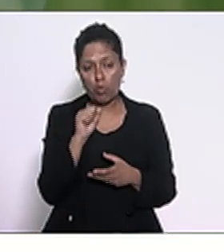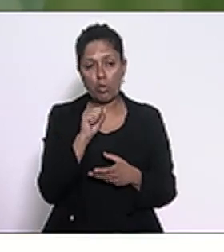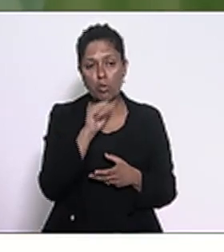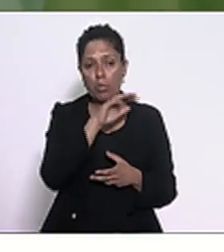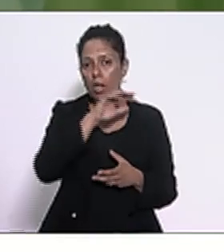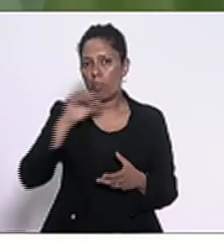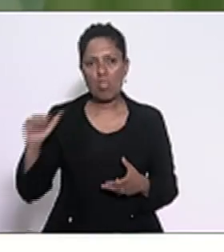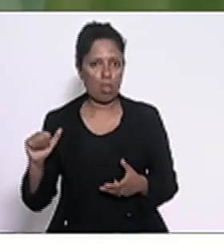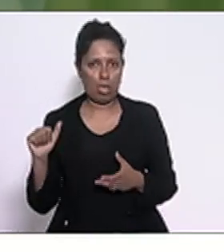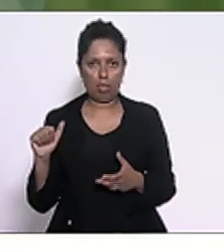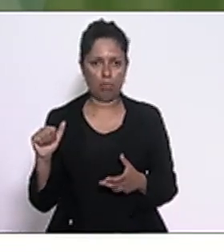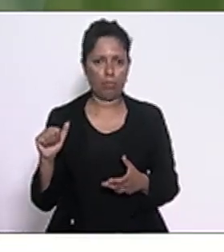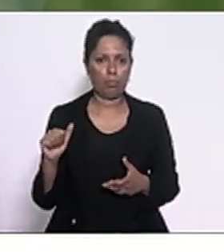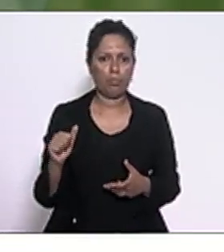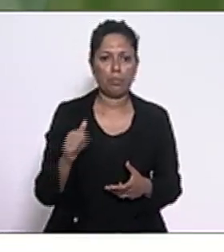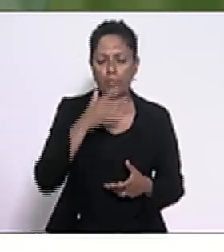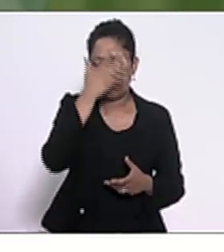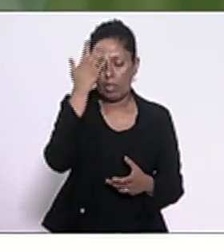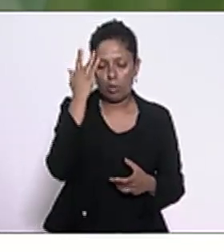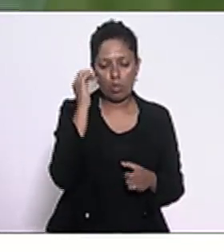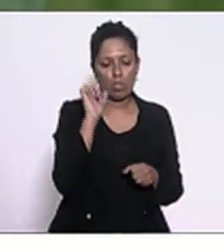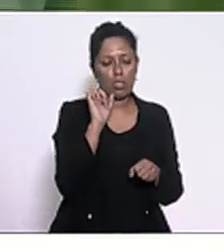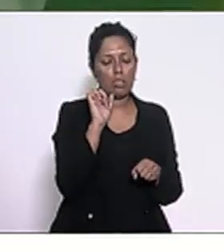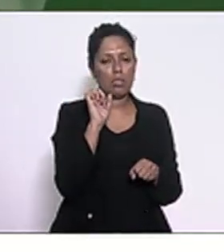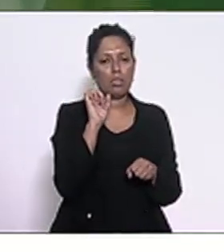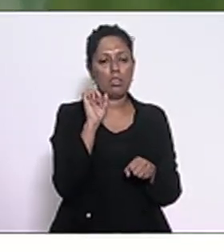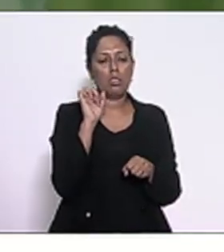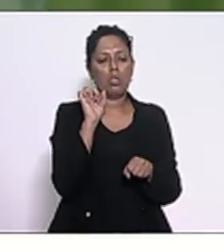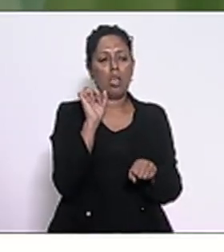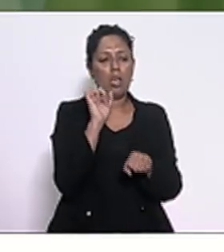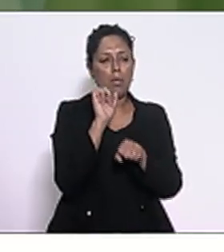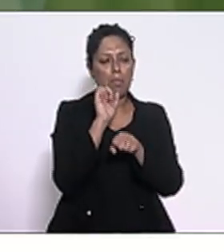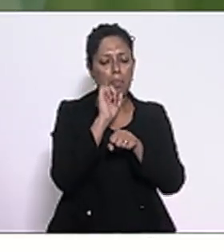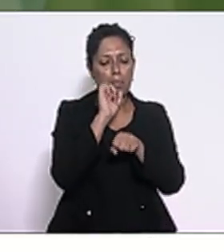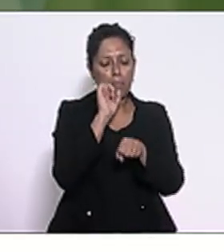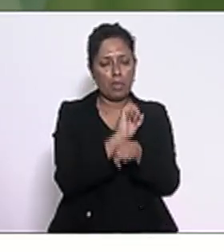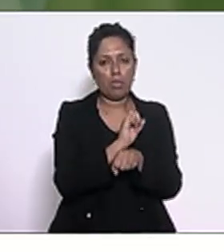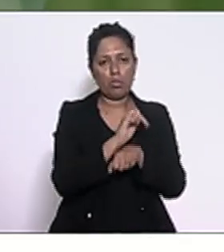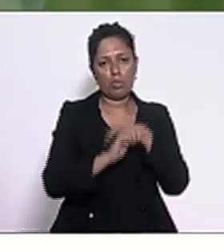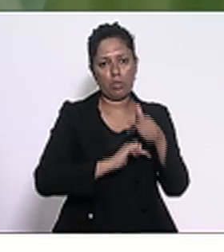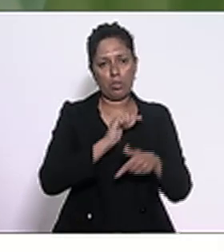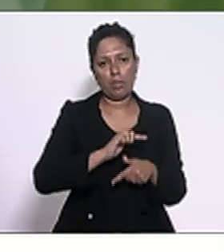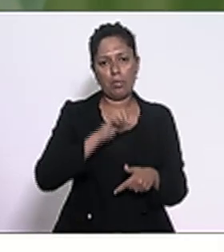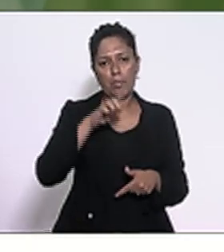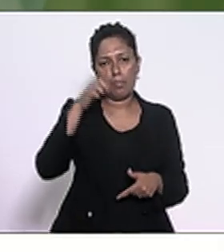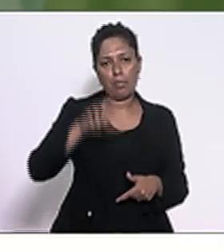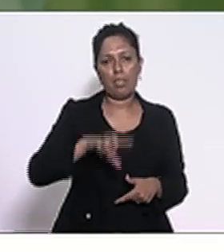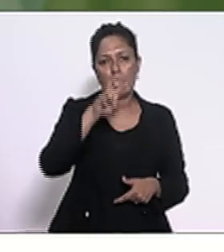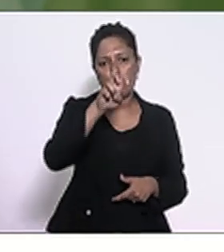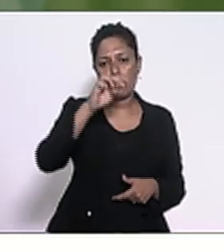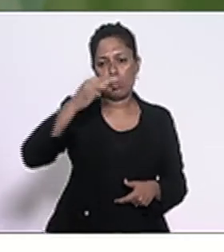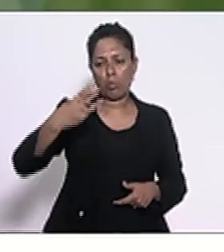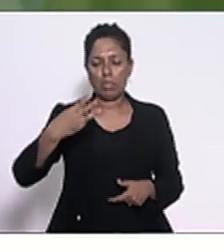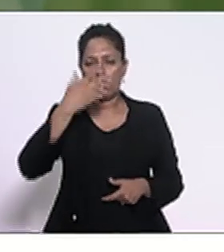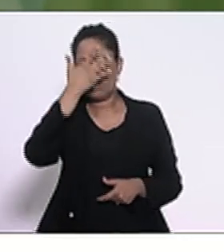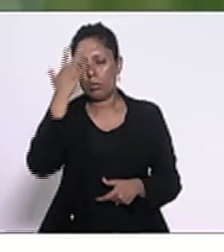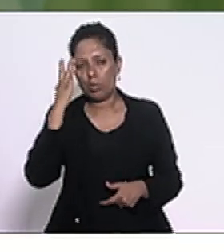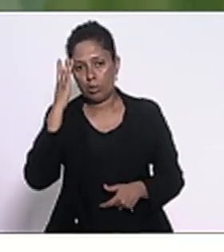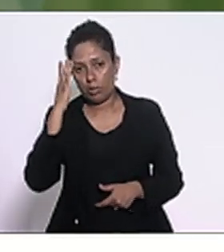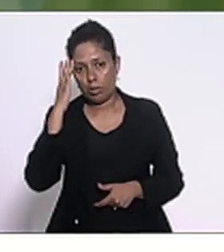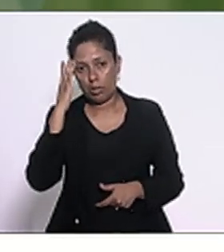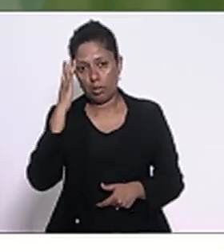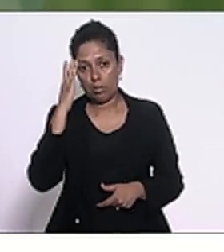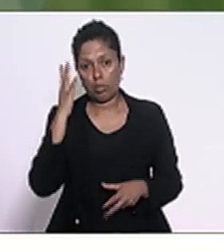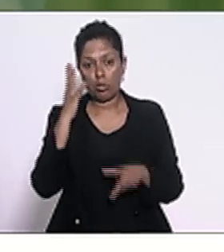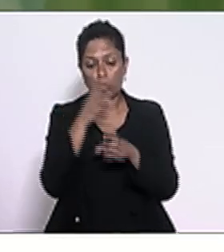licença e pedidos de aposentadoria em trâmite, temos mais 53. Então, 15 com